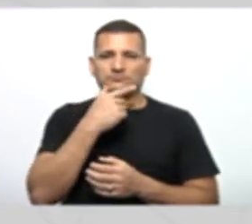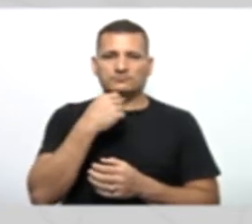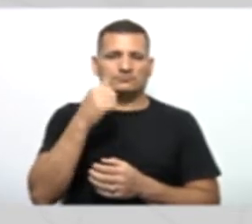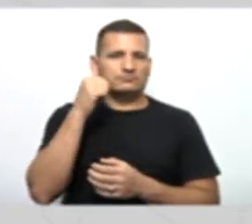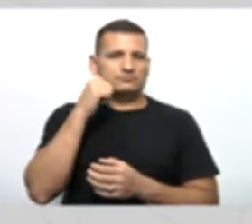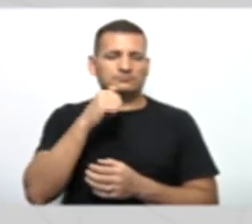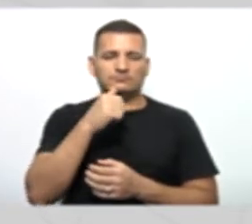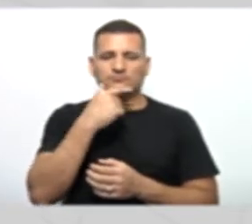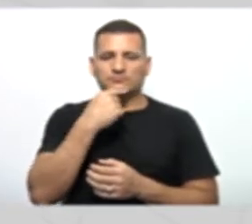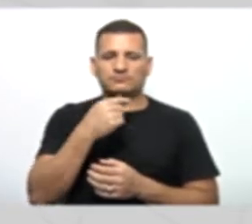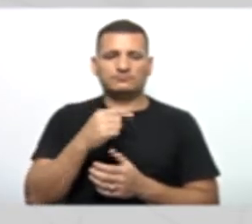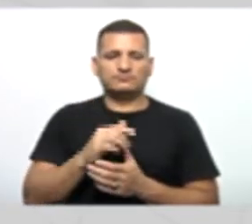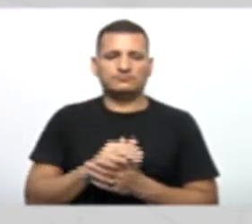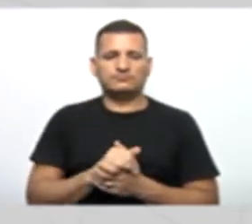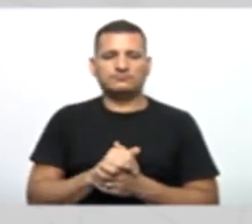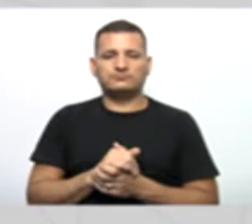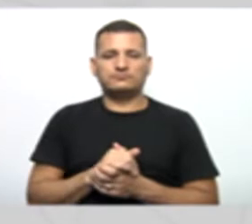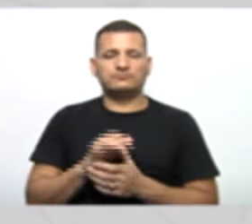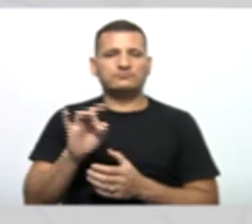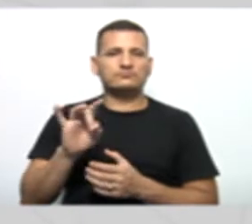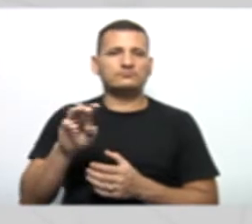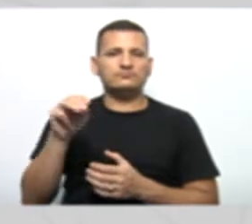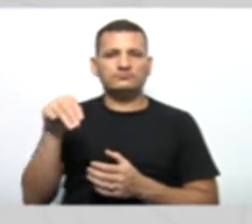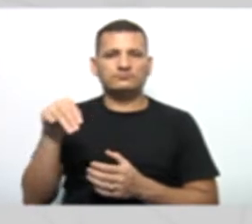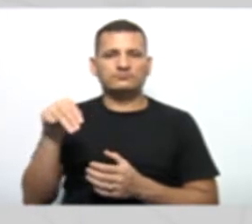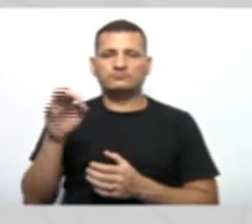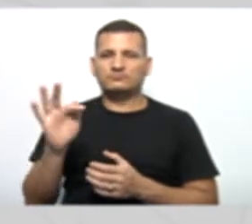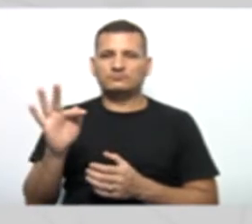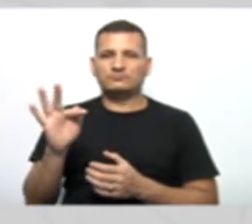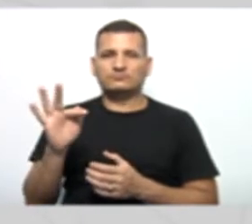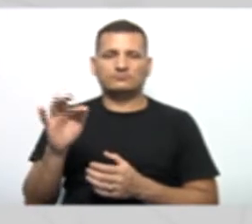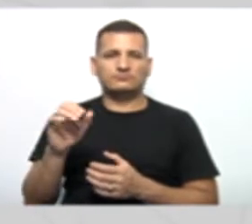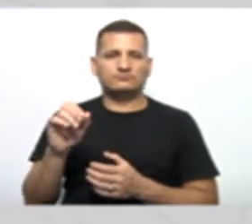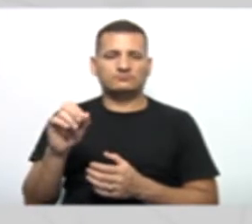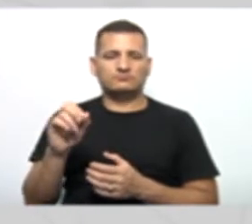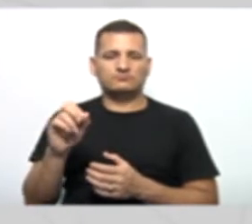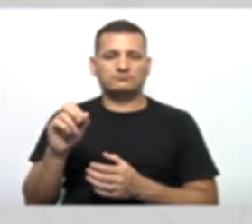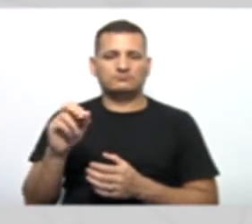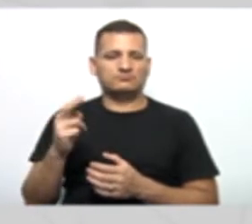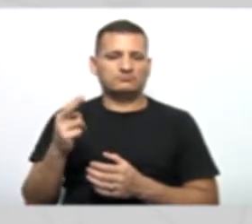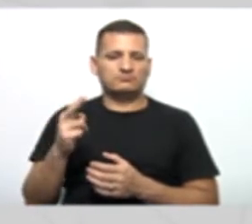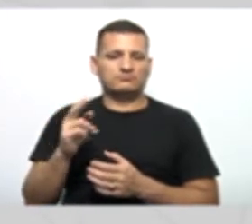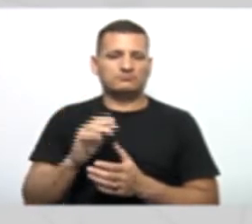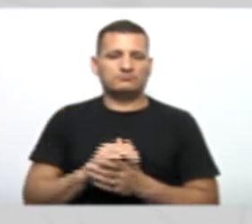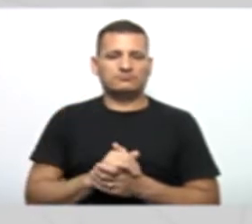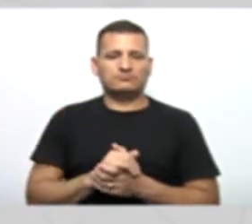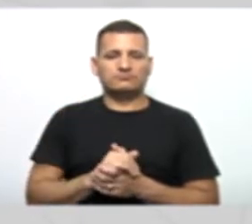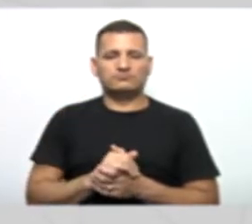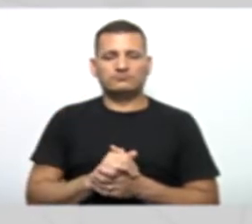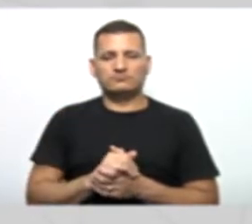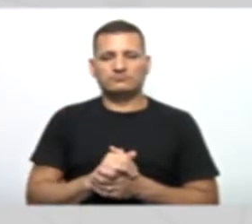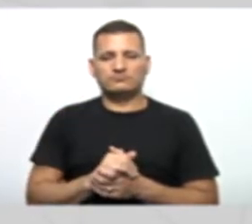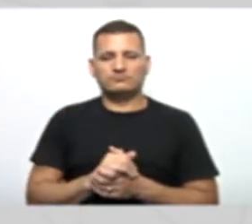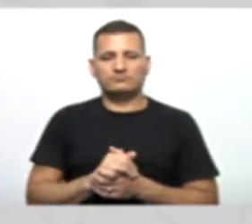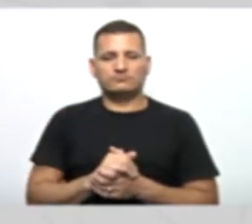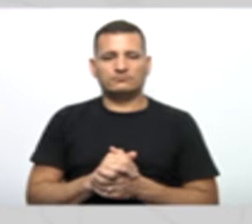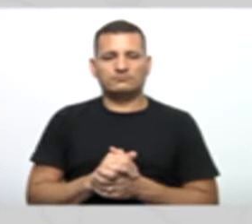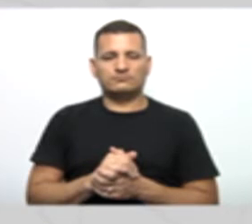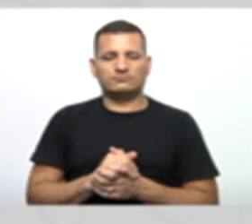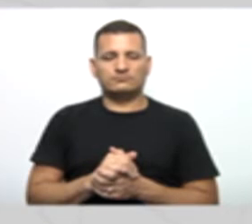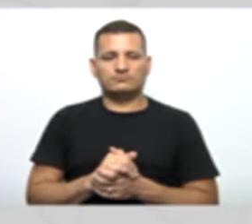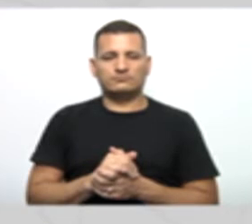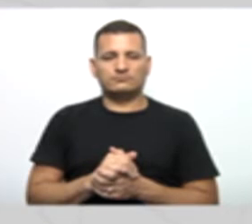meu banco de dados só M ou F, só masculino ou feminino. Então, basta que eu tenha um texto com uma posição, com um caractere